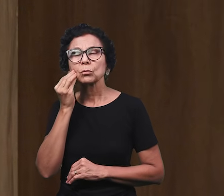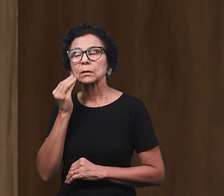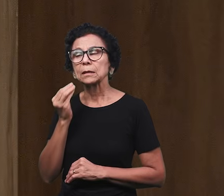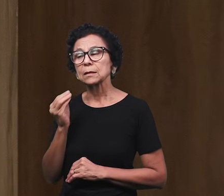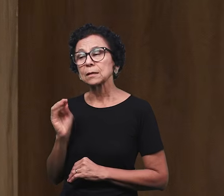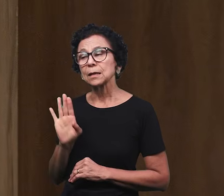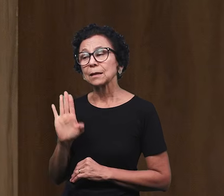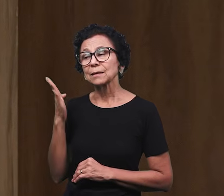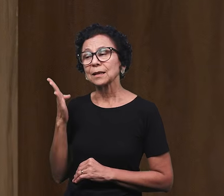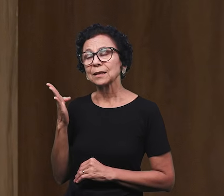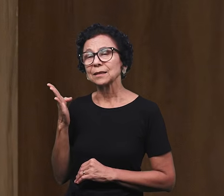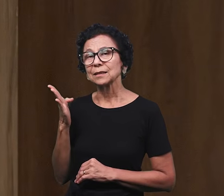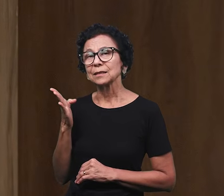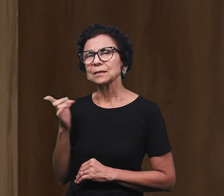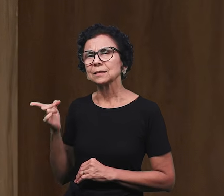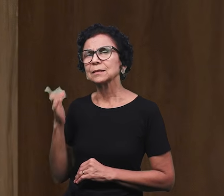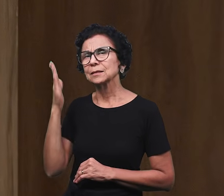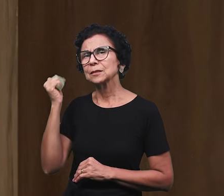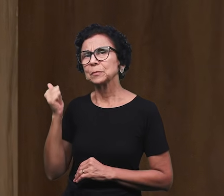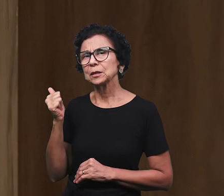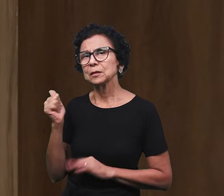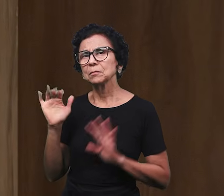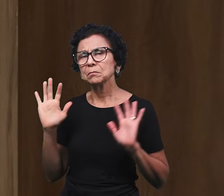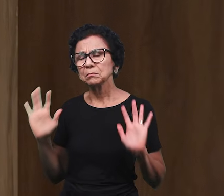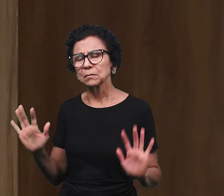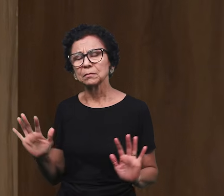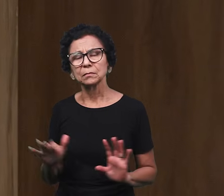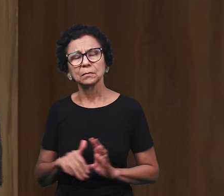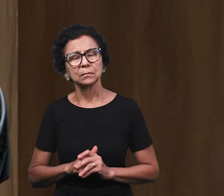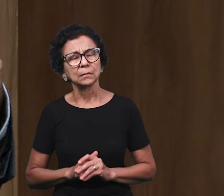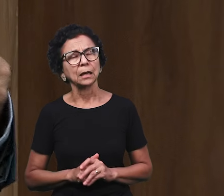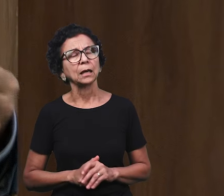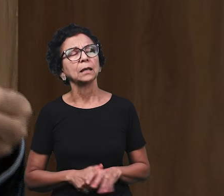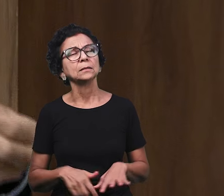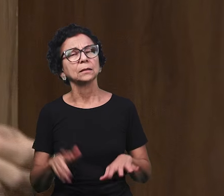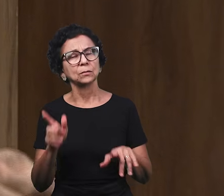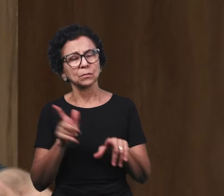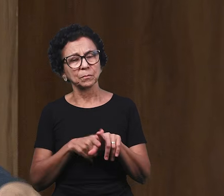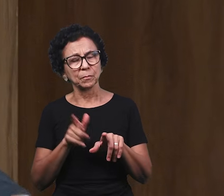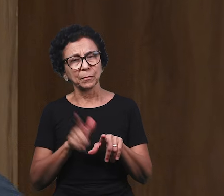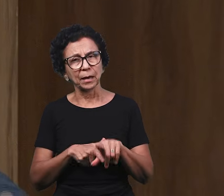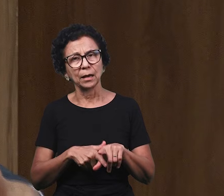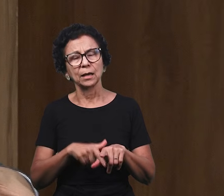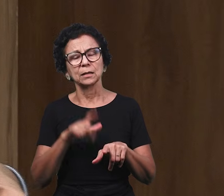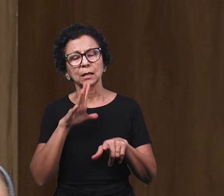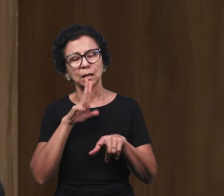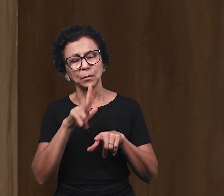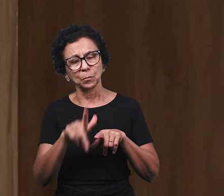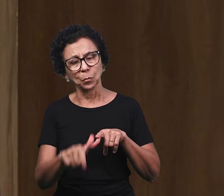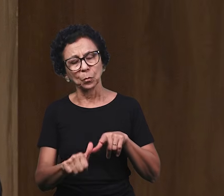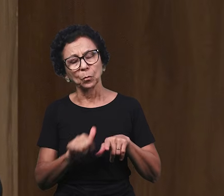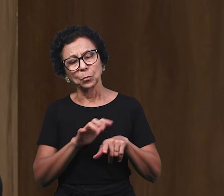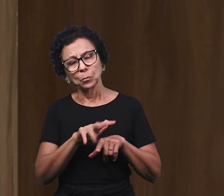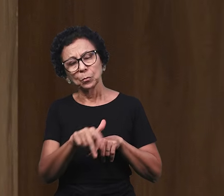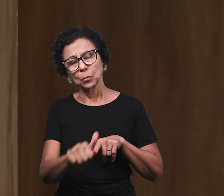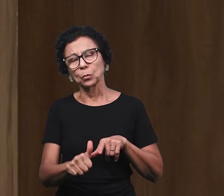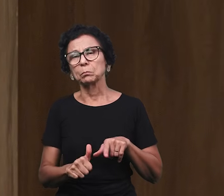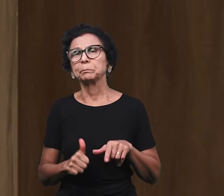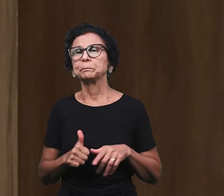mostrando exatamente que ele, como filho de Deus, ele dava também o quê? Como servir.